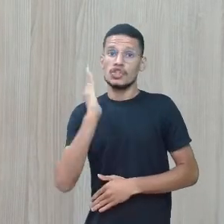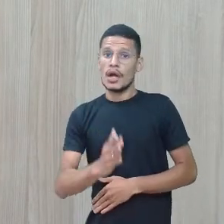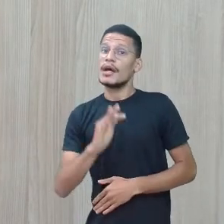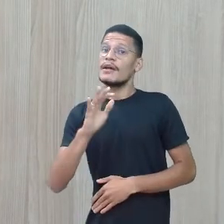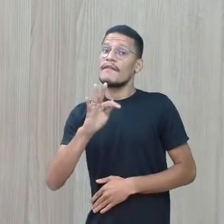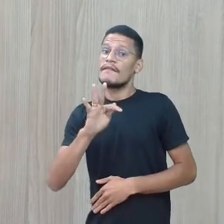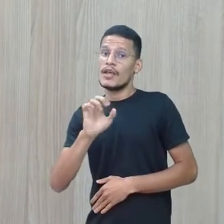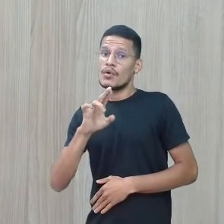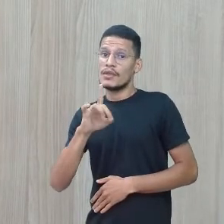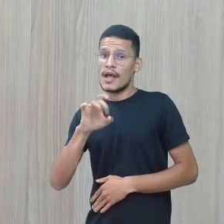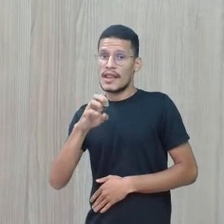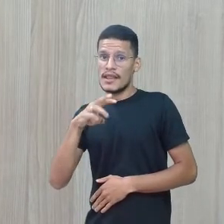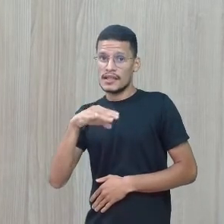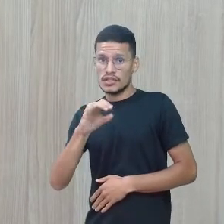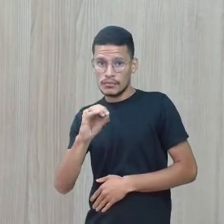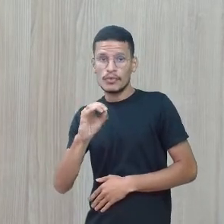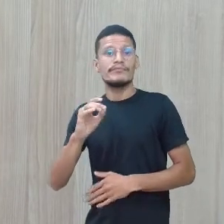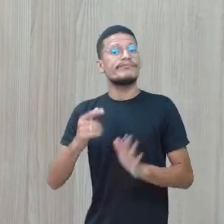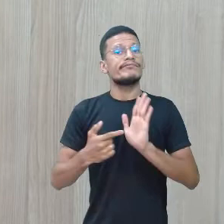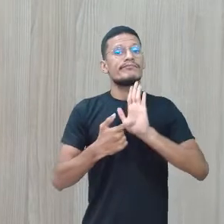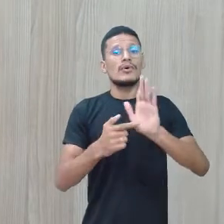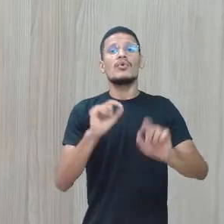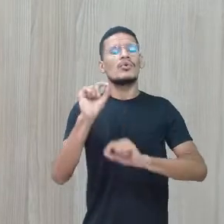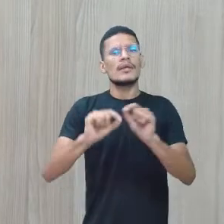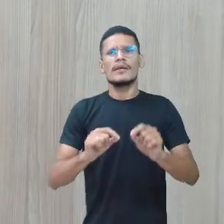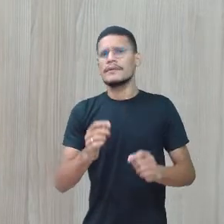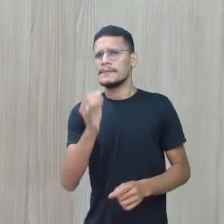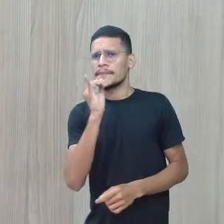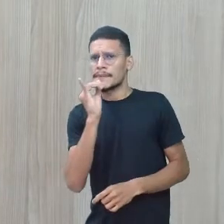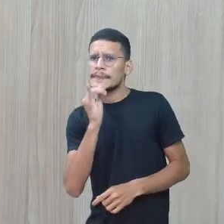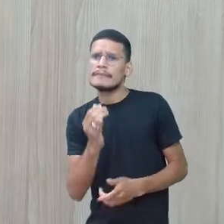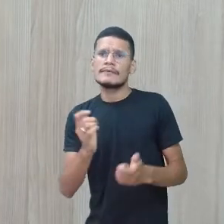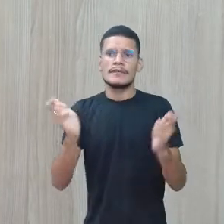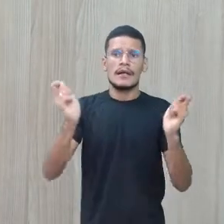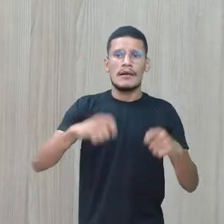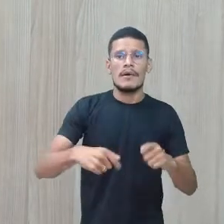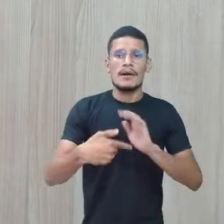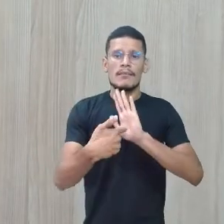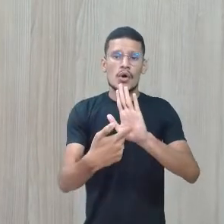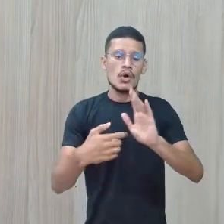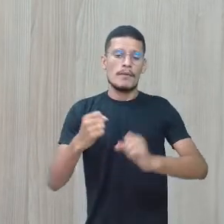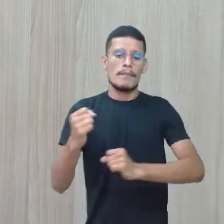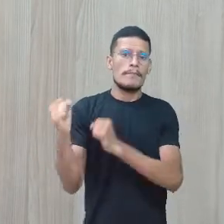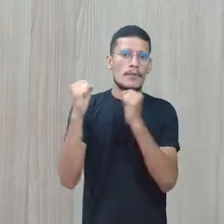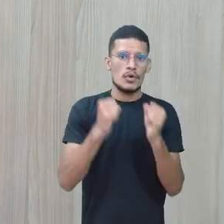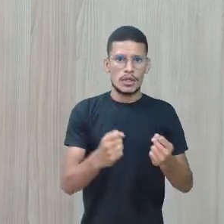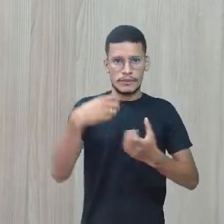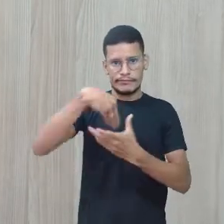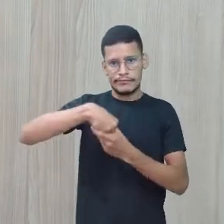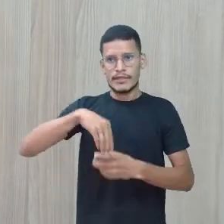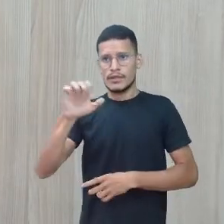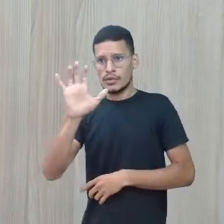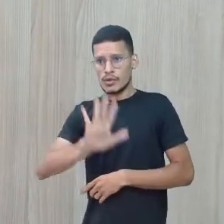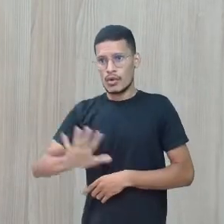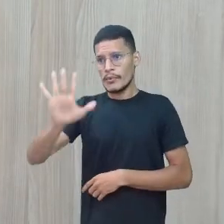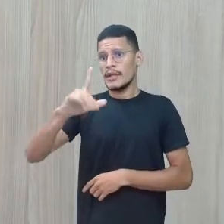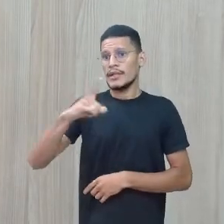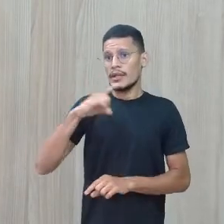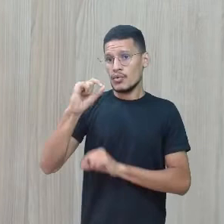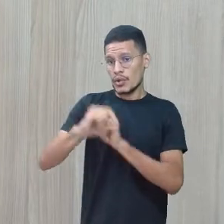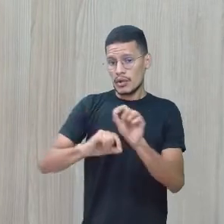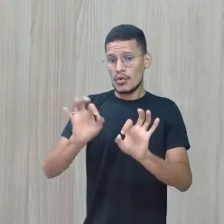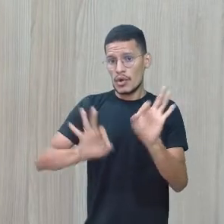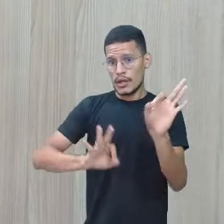acaba representando um pouco do que fica, da reconfiguração do poder na Europa, né? Então, ele reúne a questão